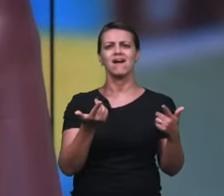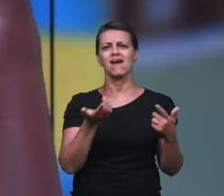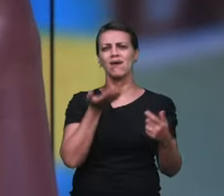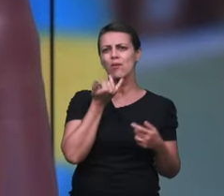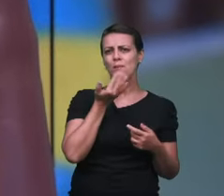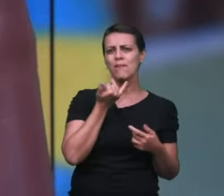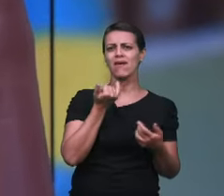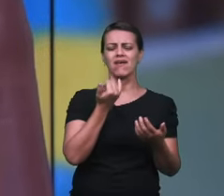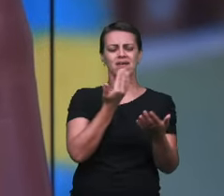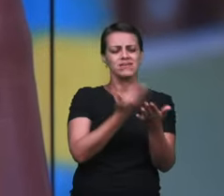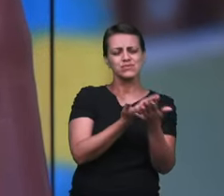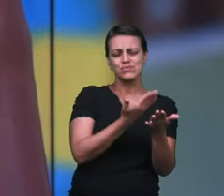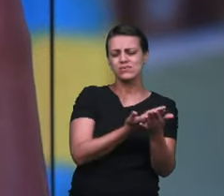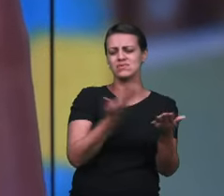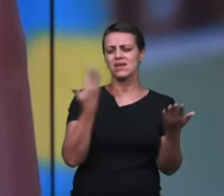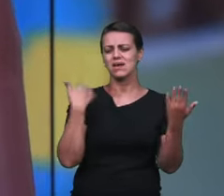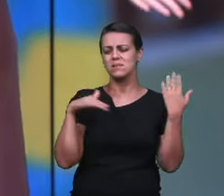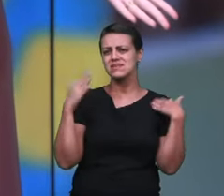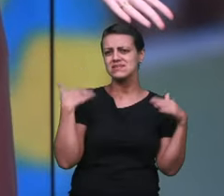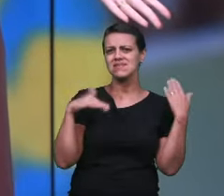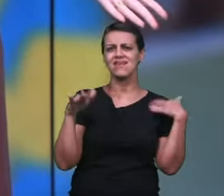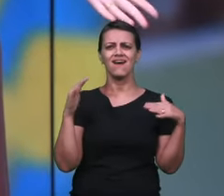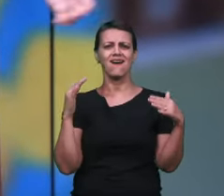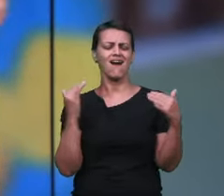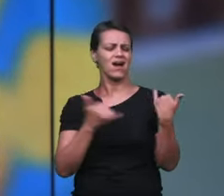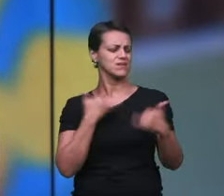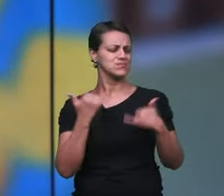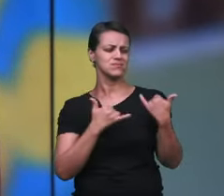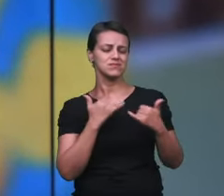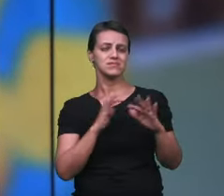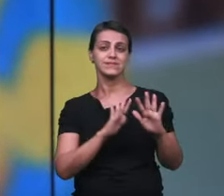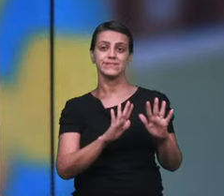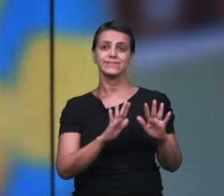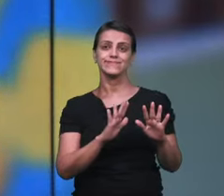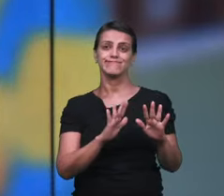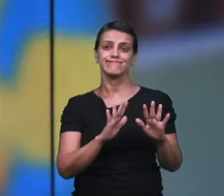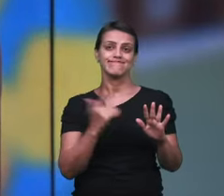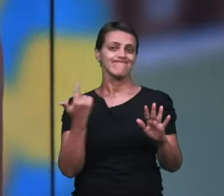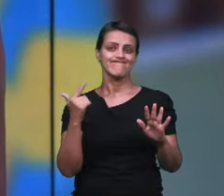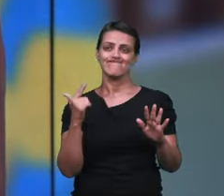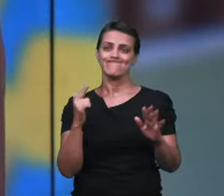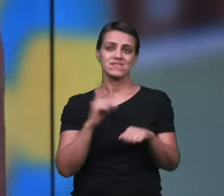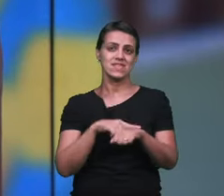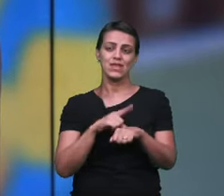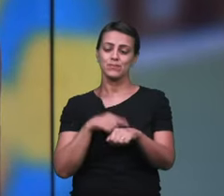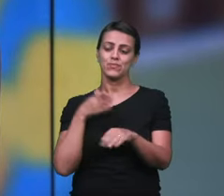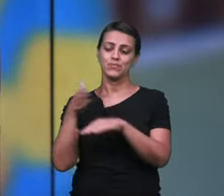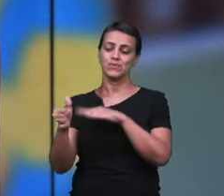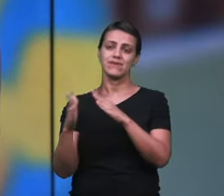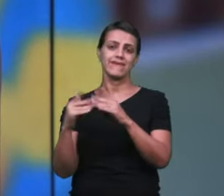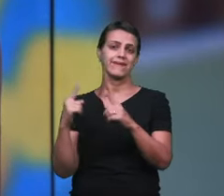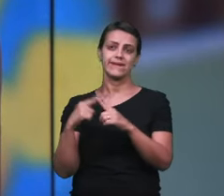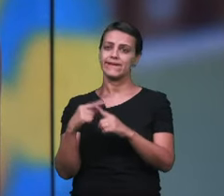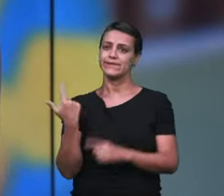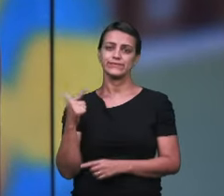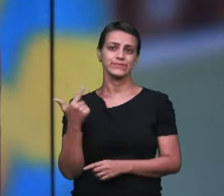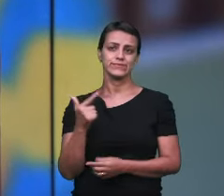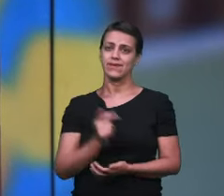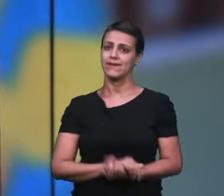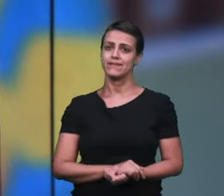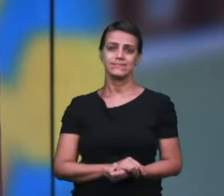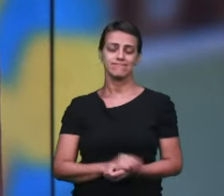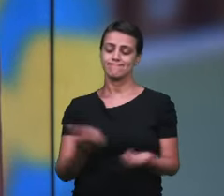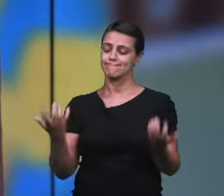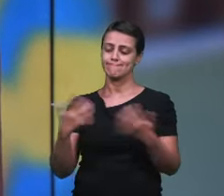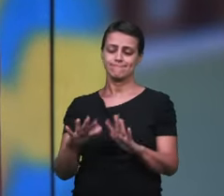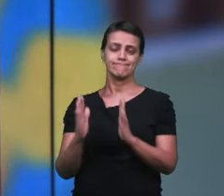estudar, passear, se divertir. Mas não tem tempo para Jesus. Não tem tempo para buscar ao